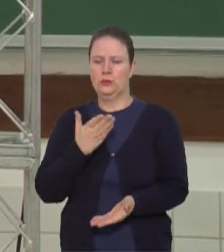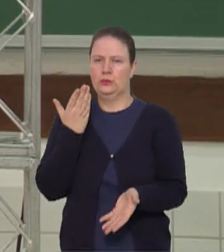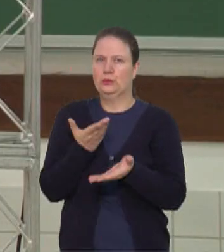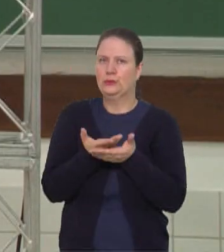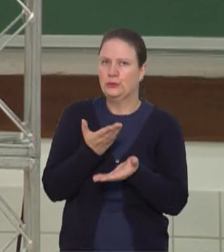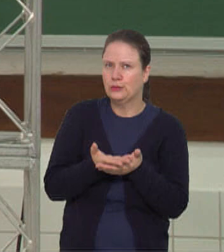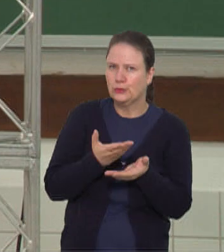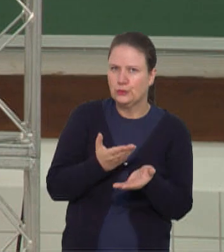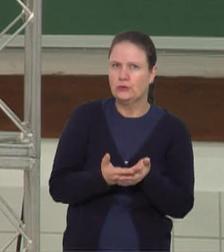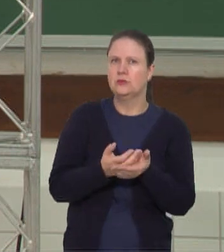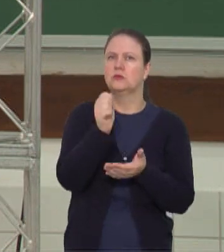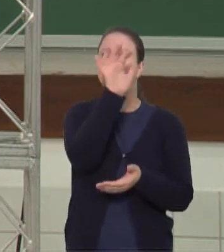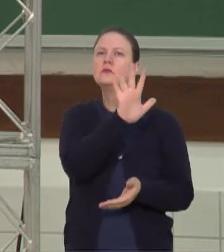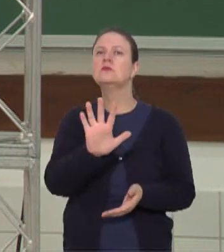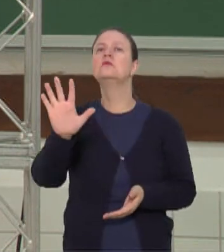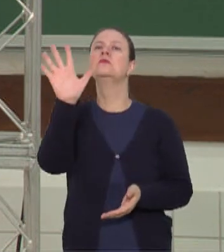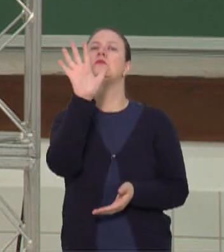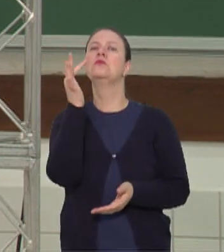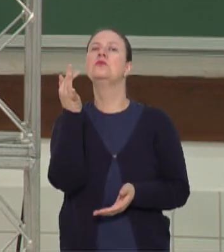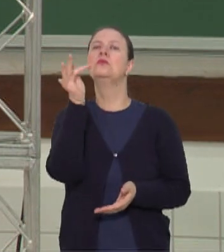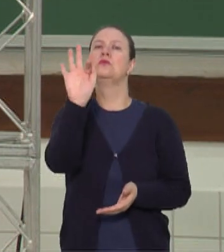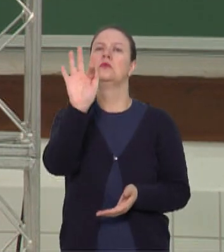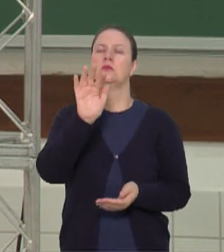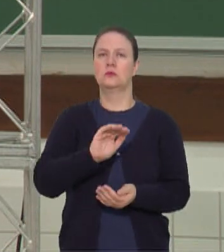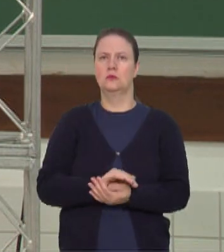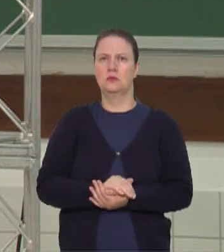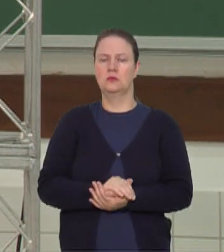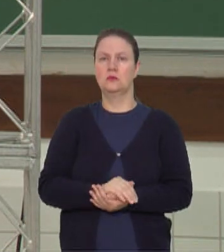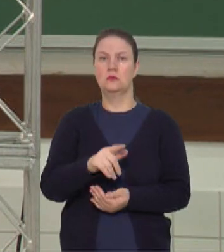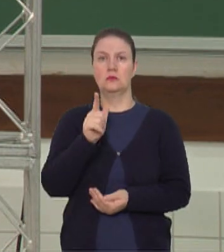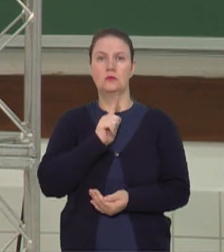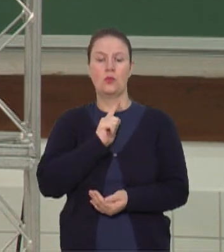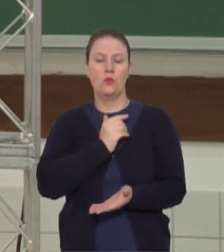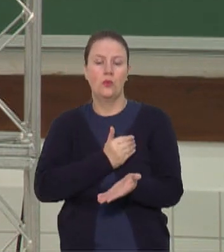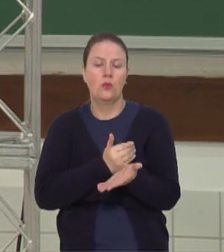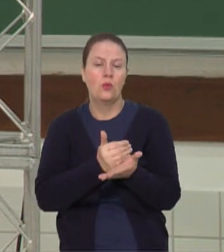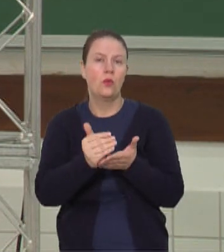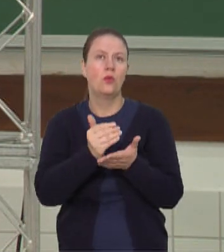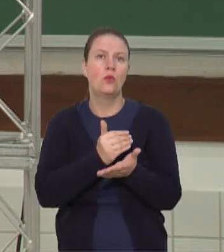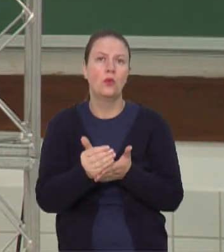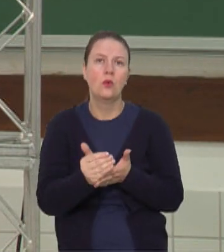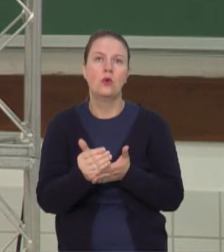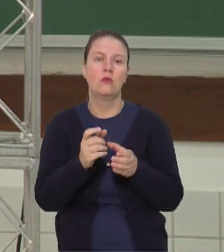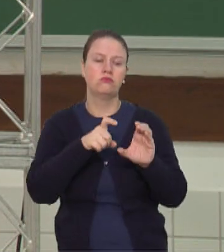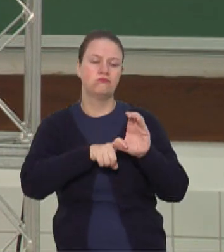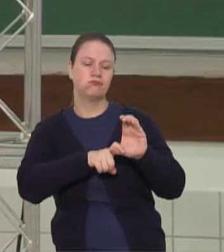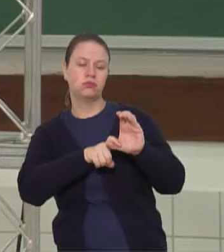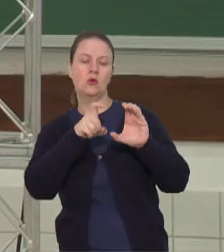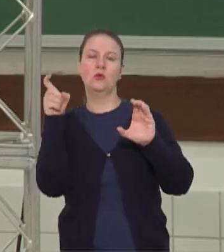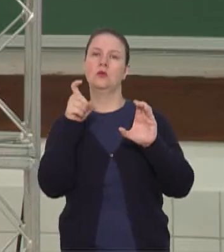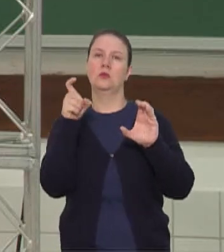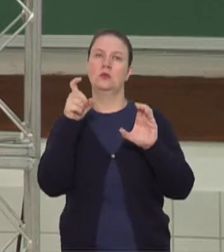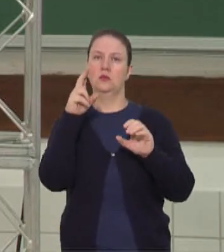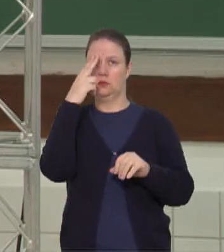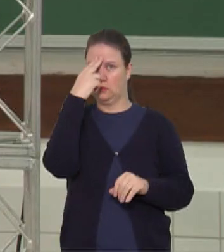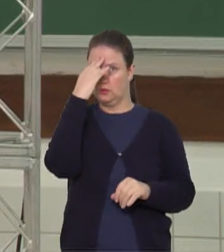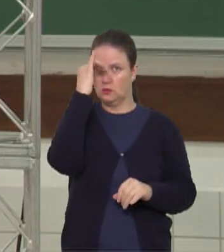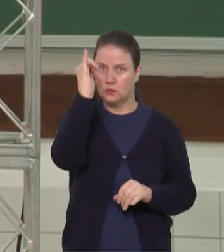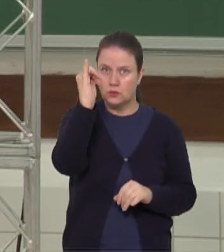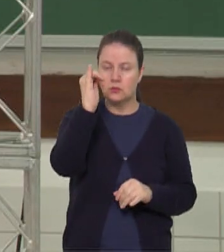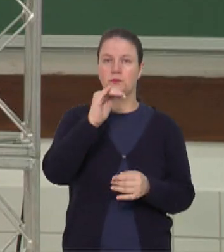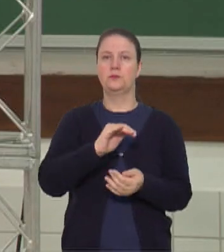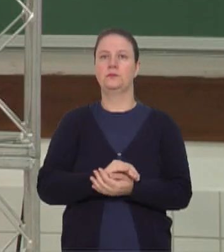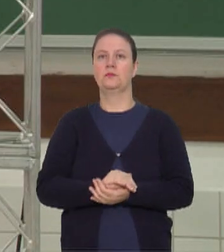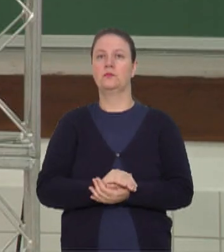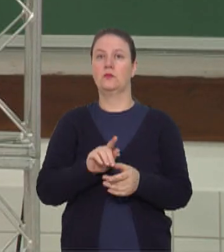pouco mais a parte francesa, porque é na parte francesa que começa o processo de independência do Haiti. Tá? E depois vai